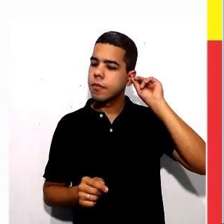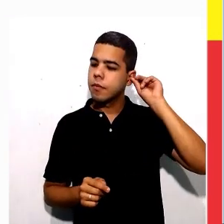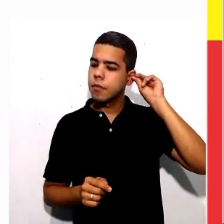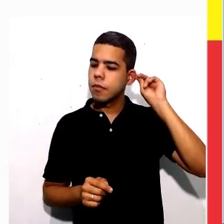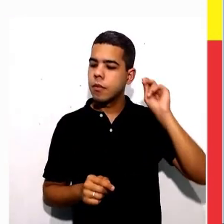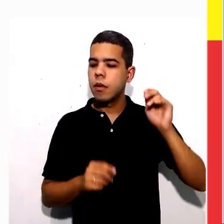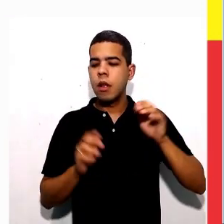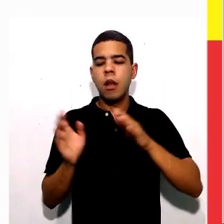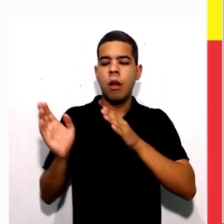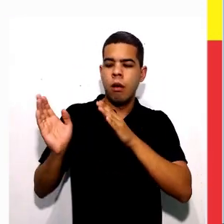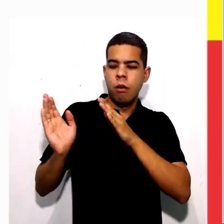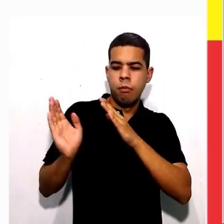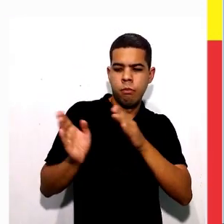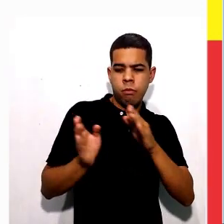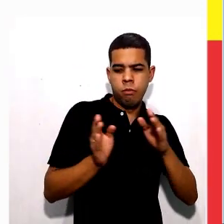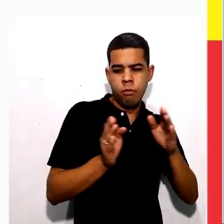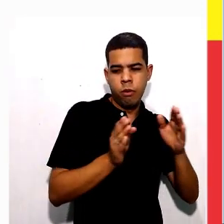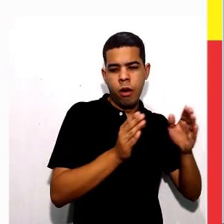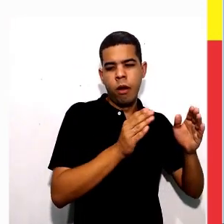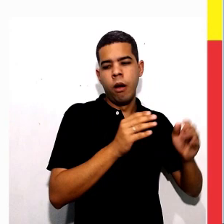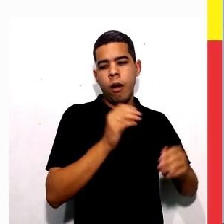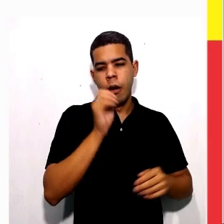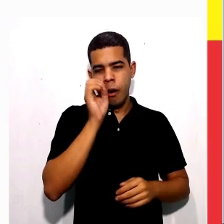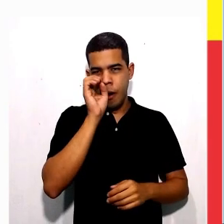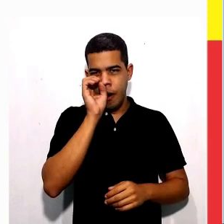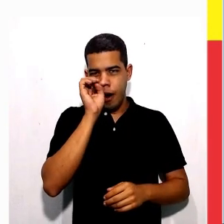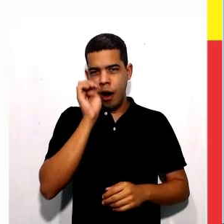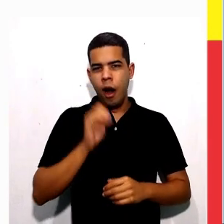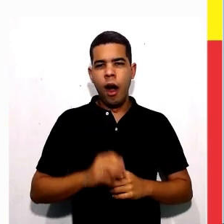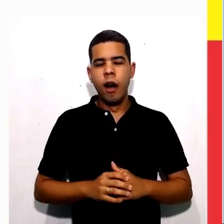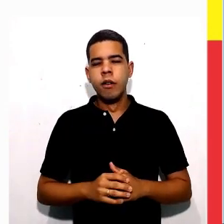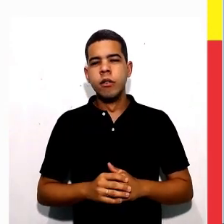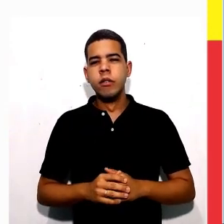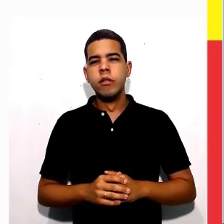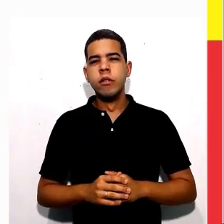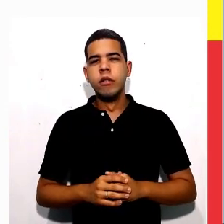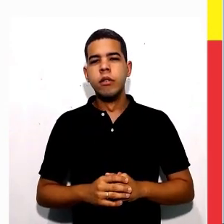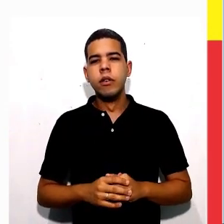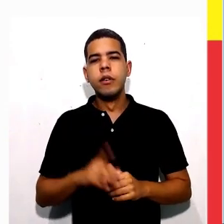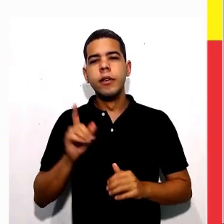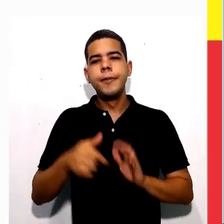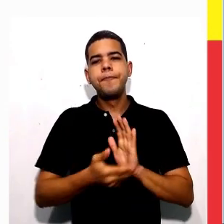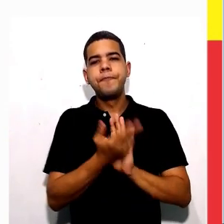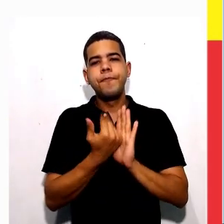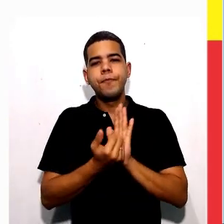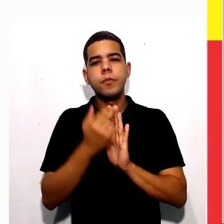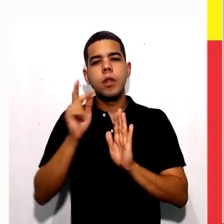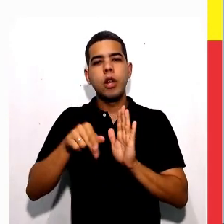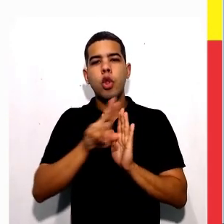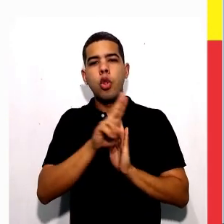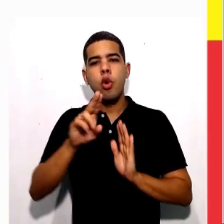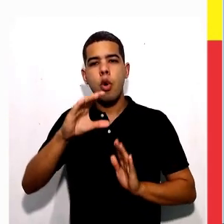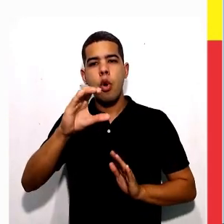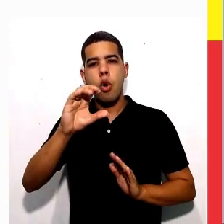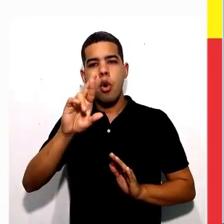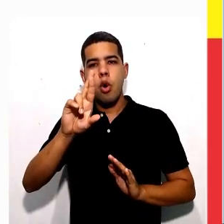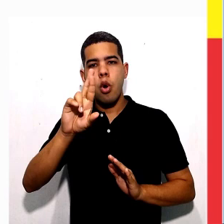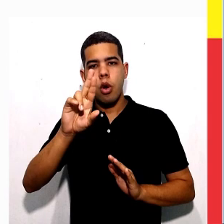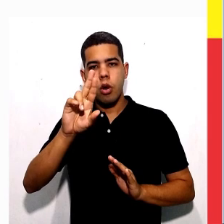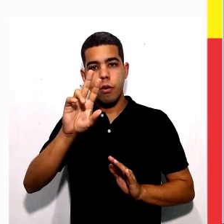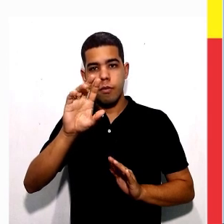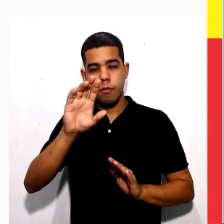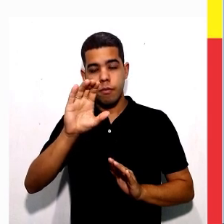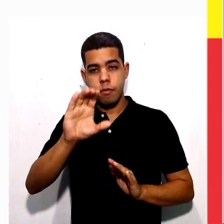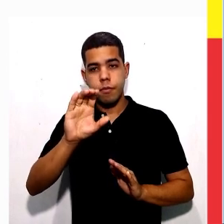segmentos. E assim você vai observar os outros segmentos. Então, essa imagem é a curva de Cauchy. Então,